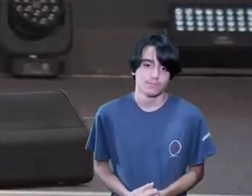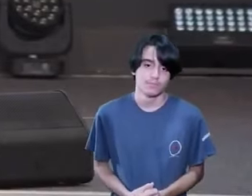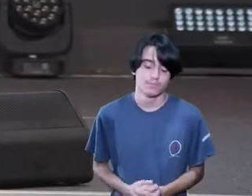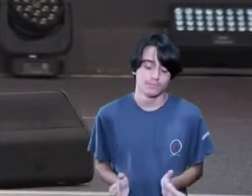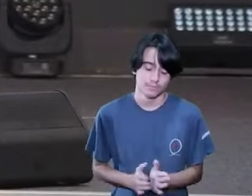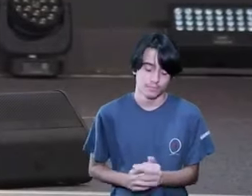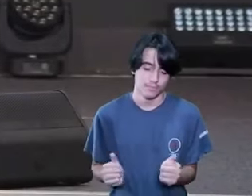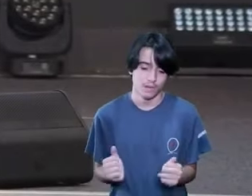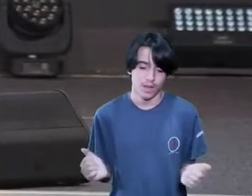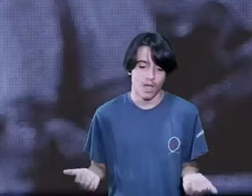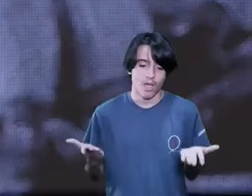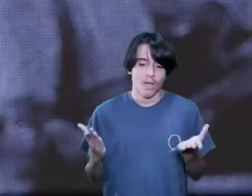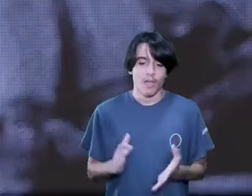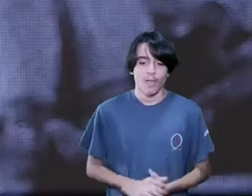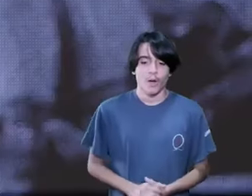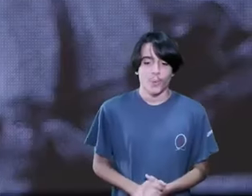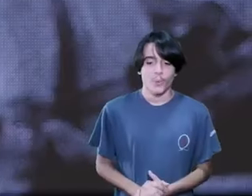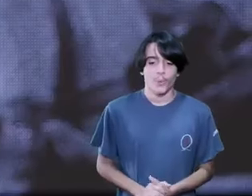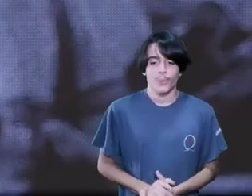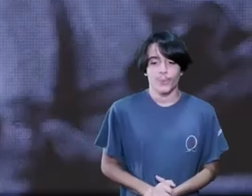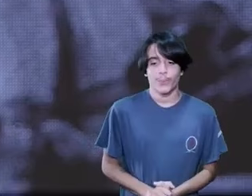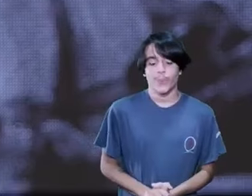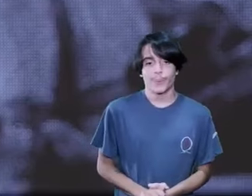Oh, aleluia.